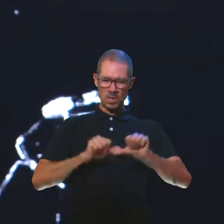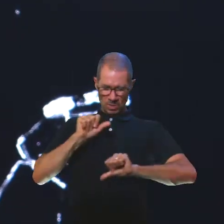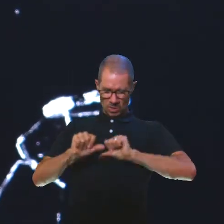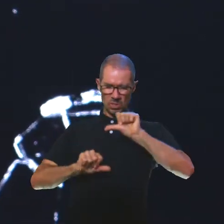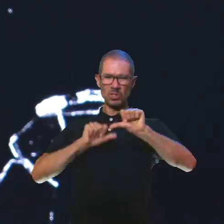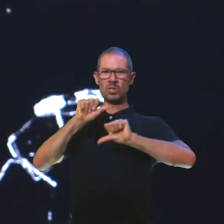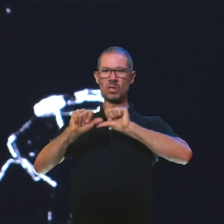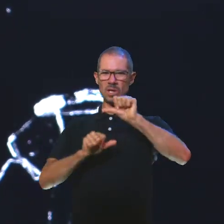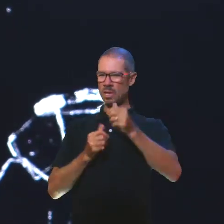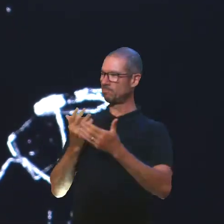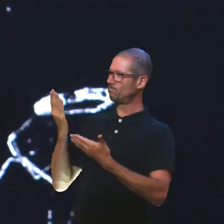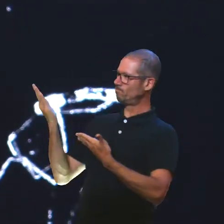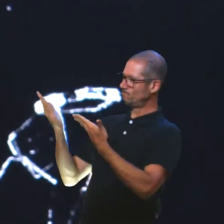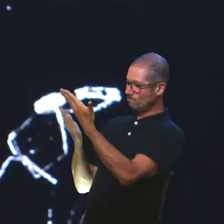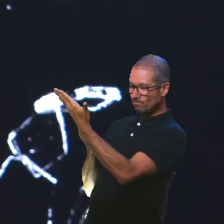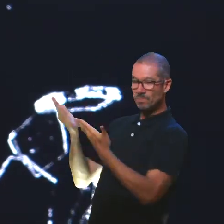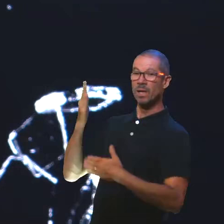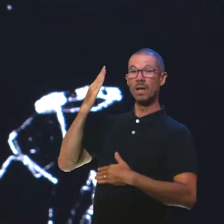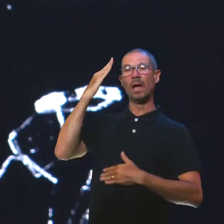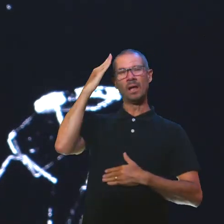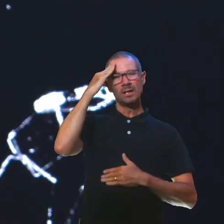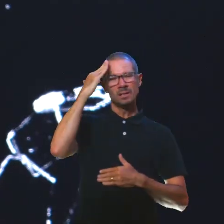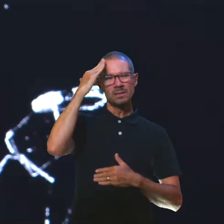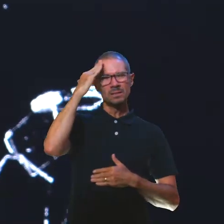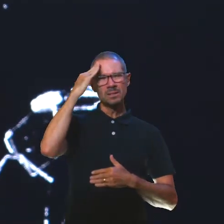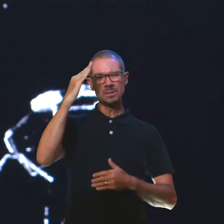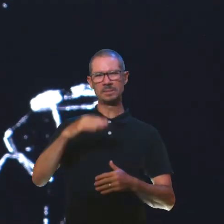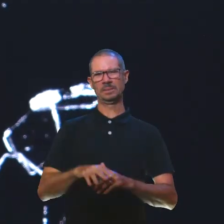mais os seus servos. E sabe,